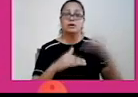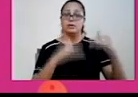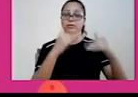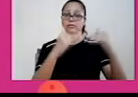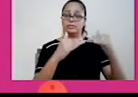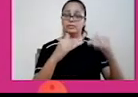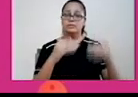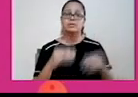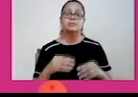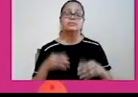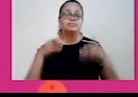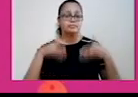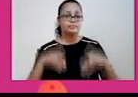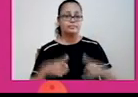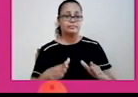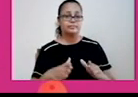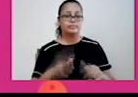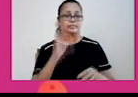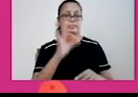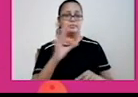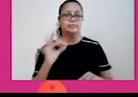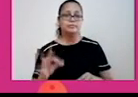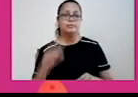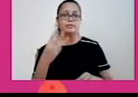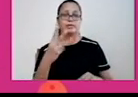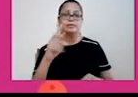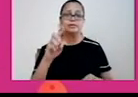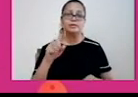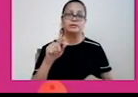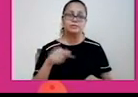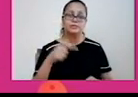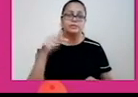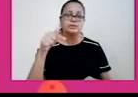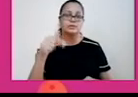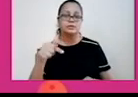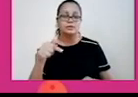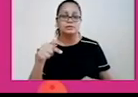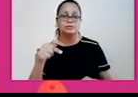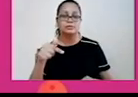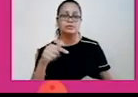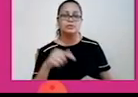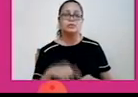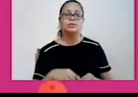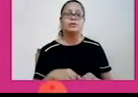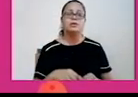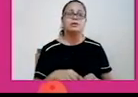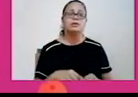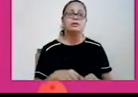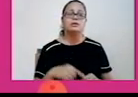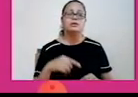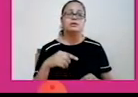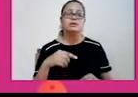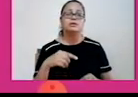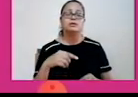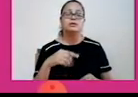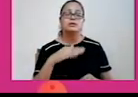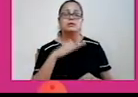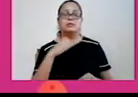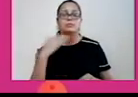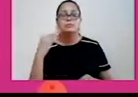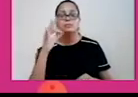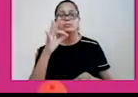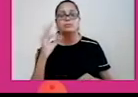A gente vê que a taxa de natalidade era de 3,7 em 1952 e em 2017 1,23. A taxa de